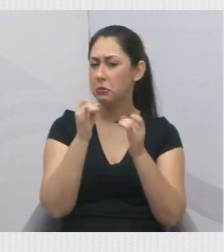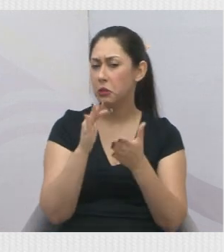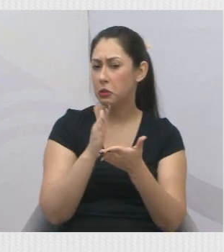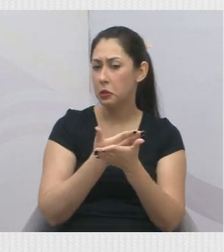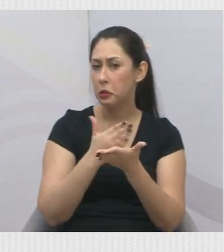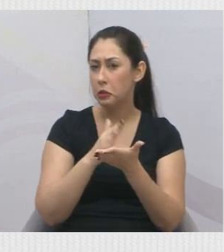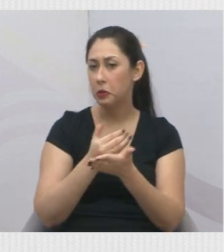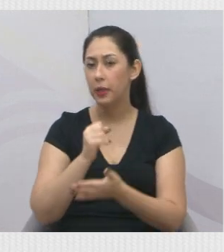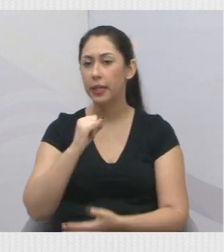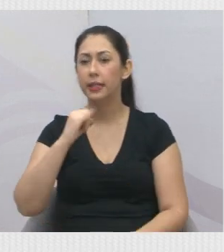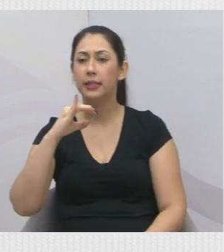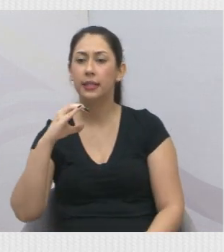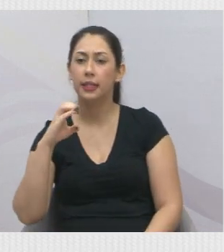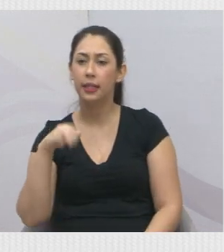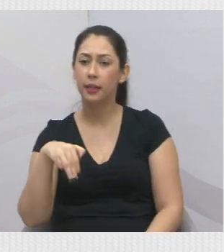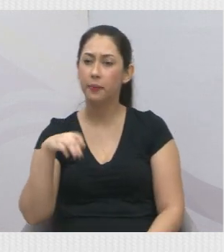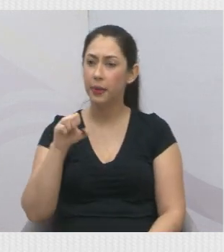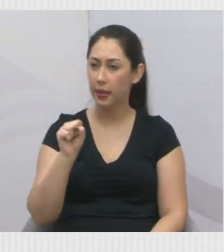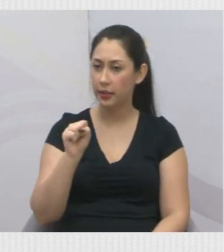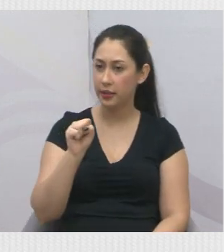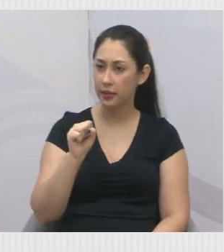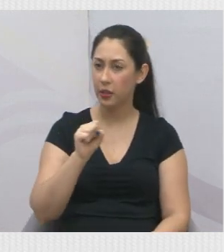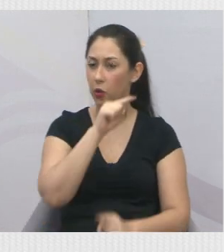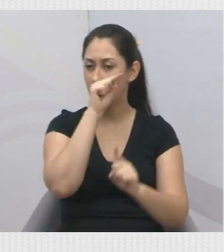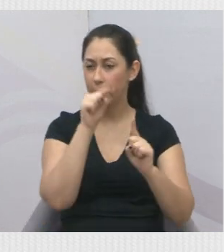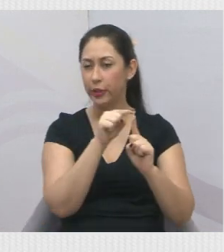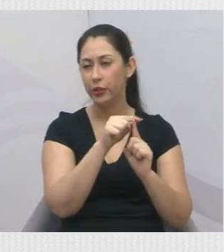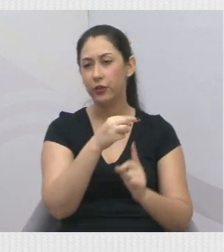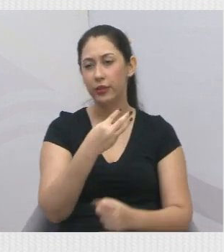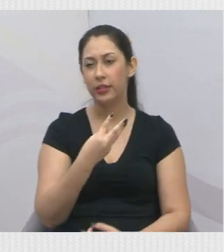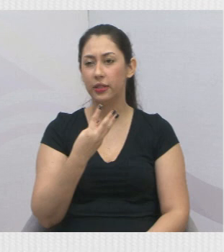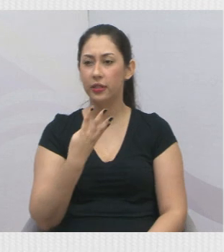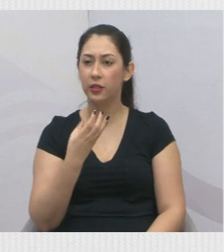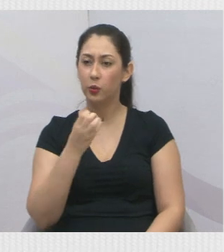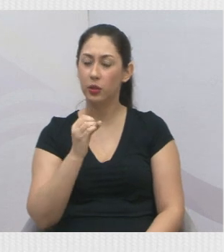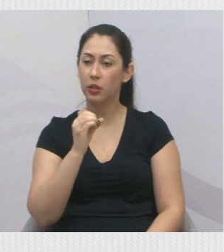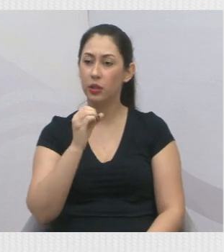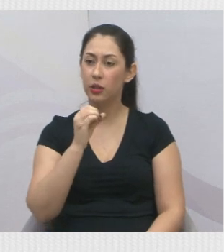né? ICMS do município. Meta orçada anual foi em